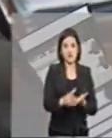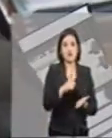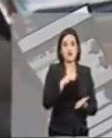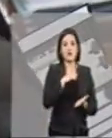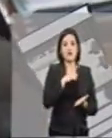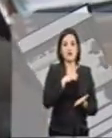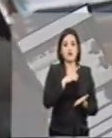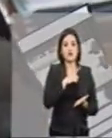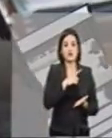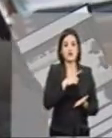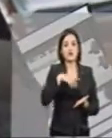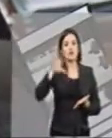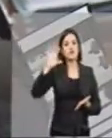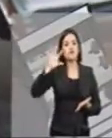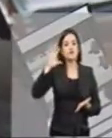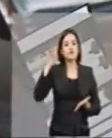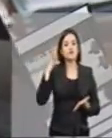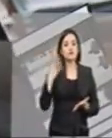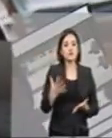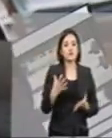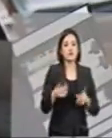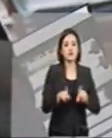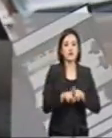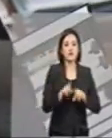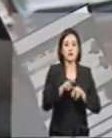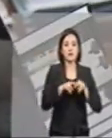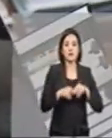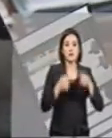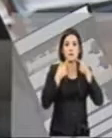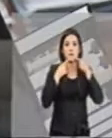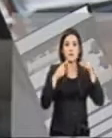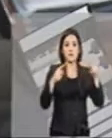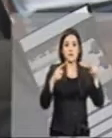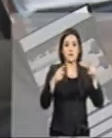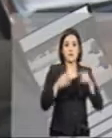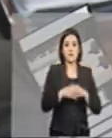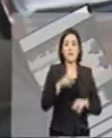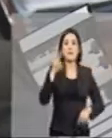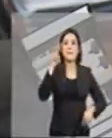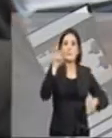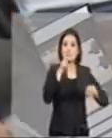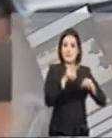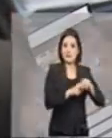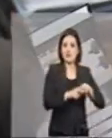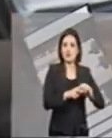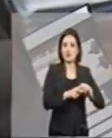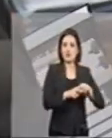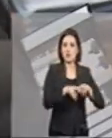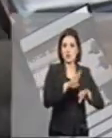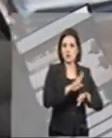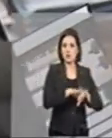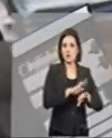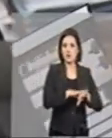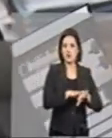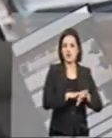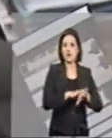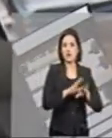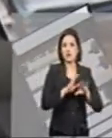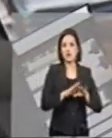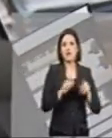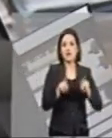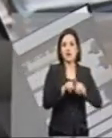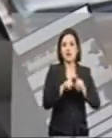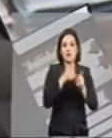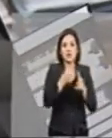pelo juízo reclamado prisões temporárias já afastadas, suspensão